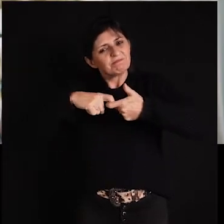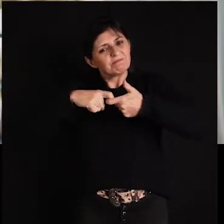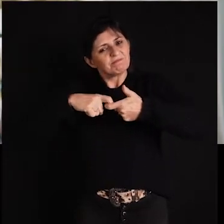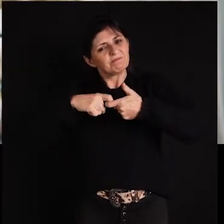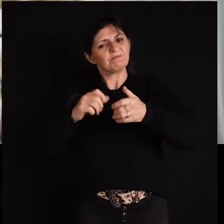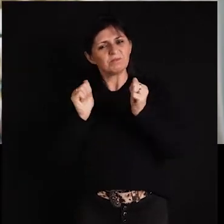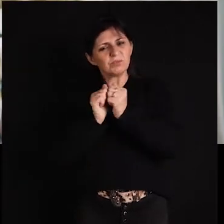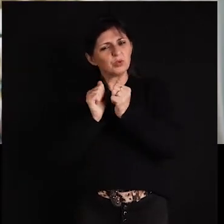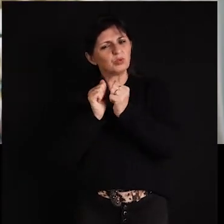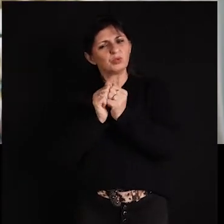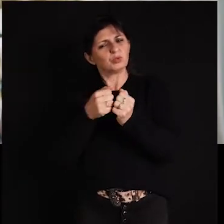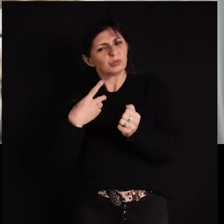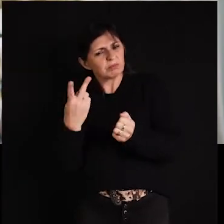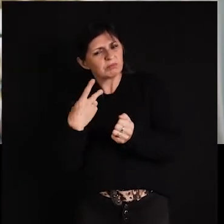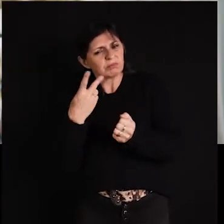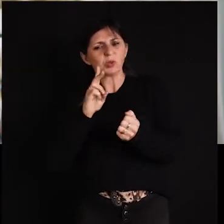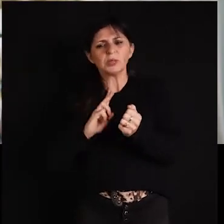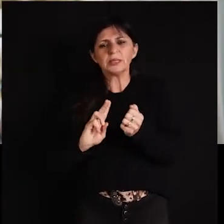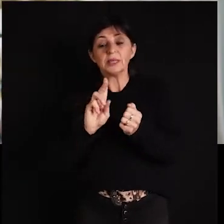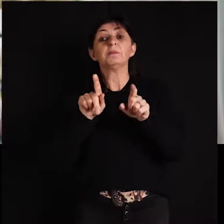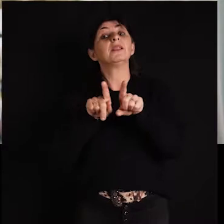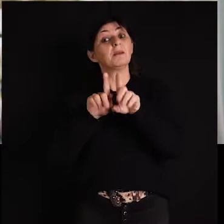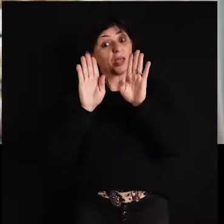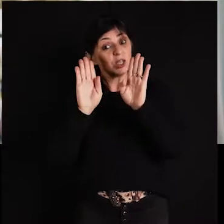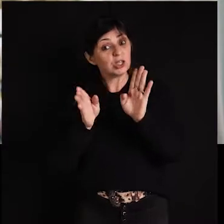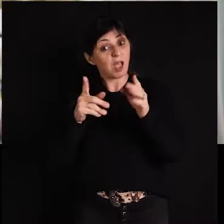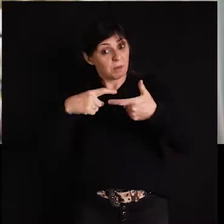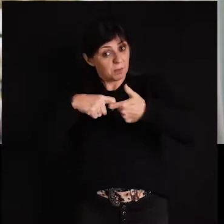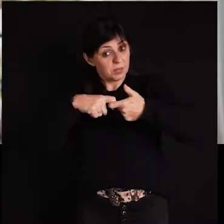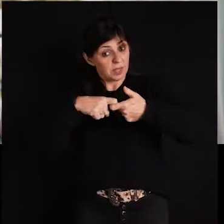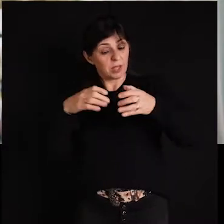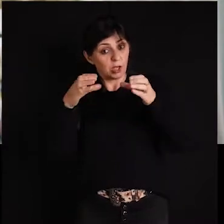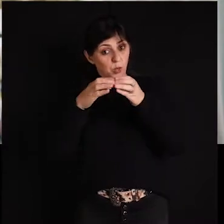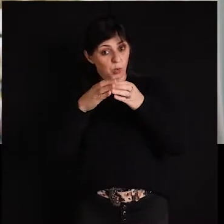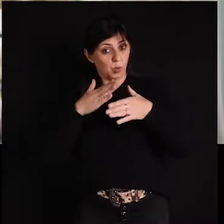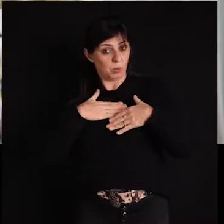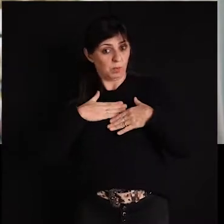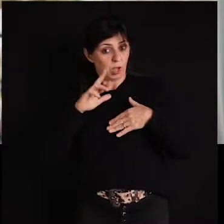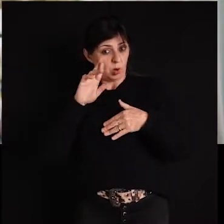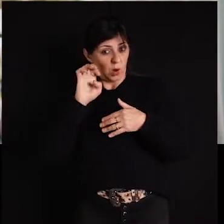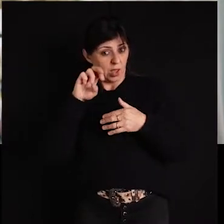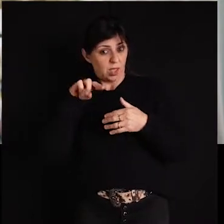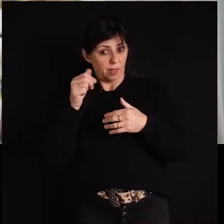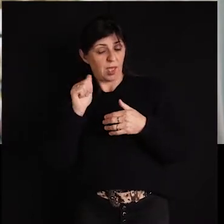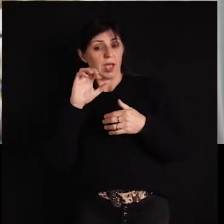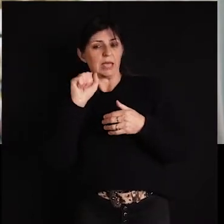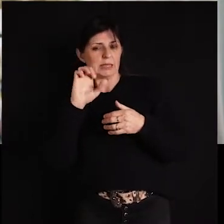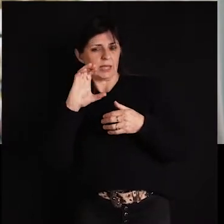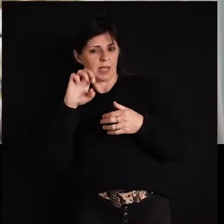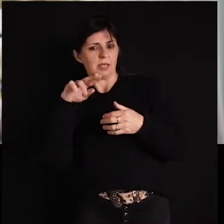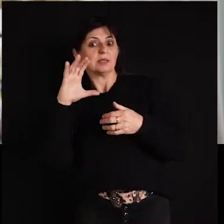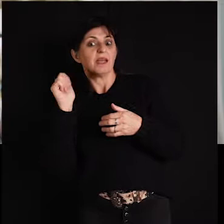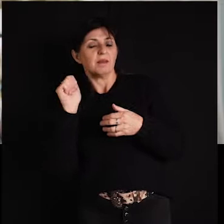Gildinho, e ele tinha amizade também com os donos do grupo Renascença, e eles foram trocando figurinha, daí eu